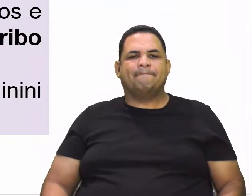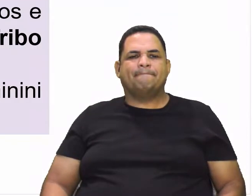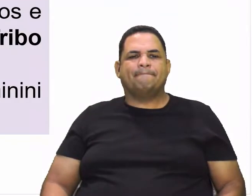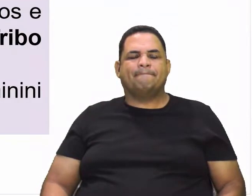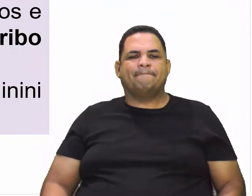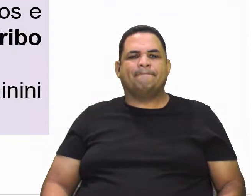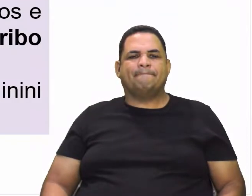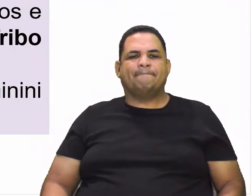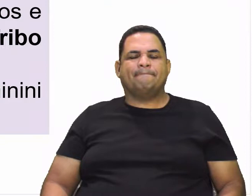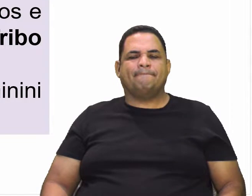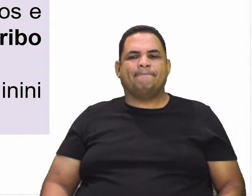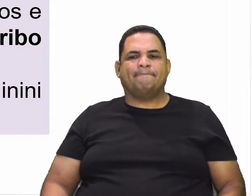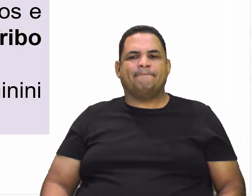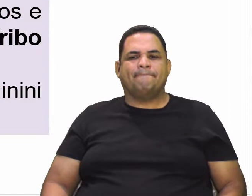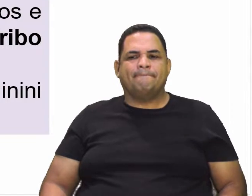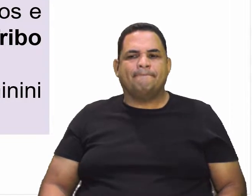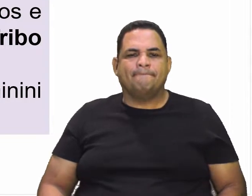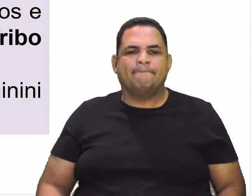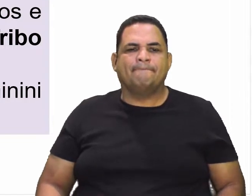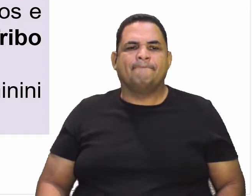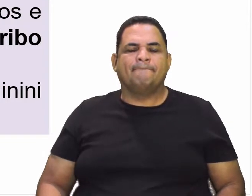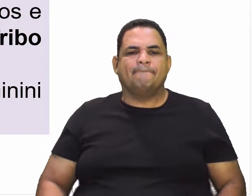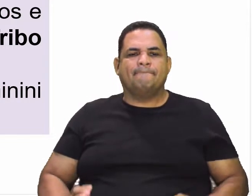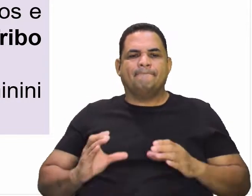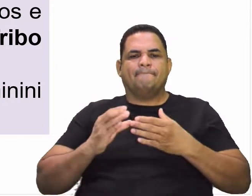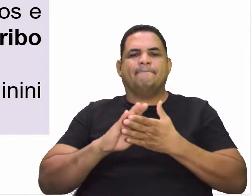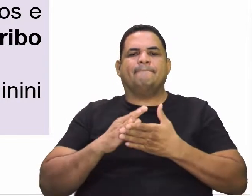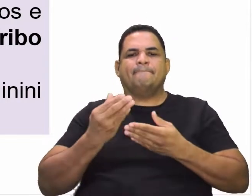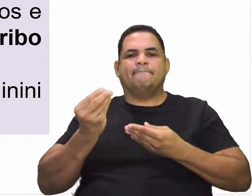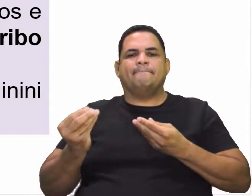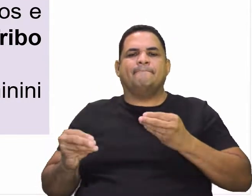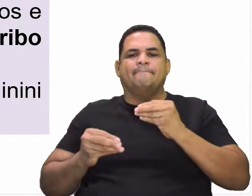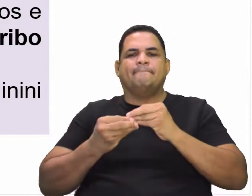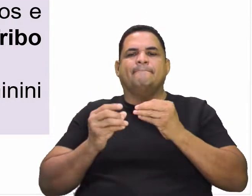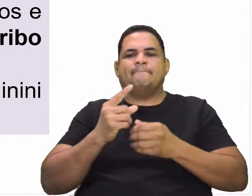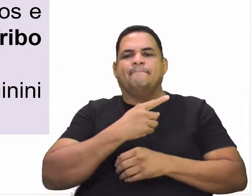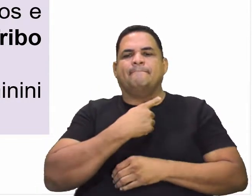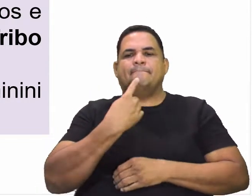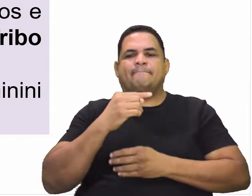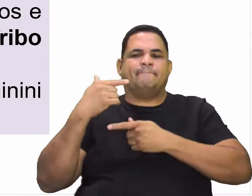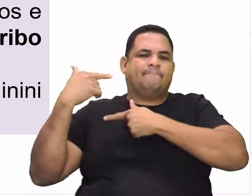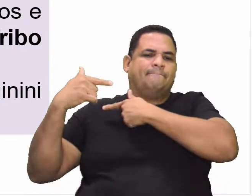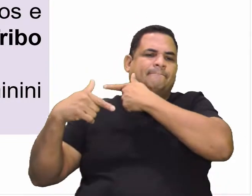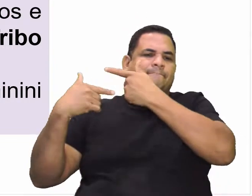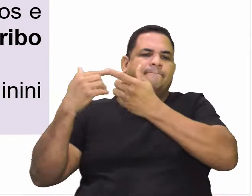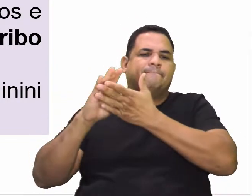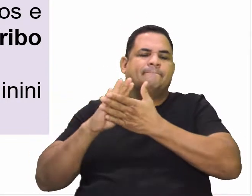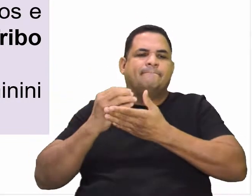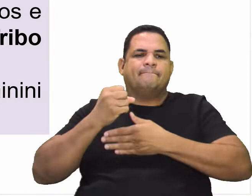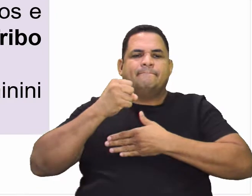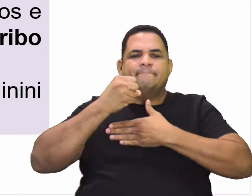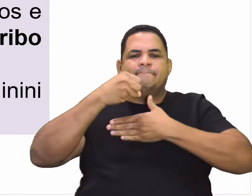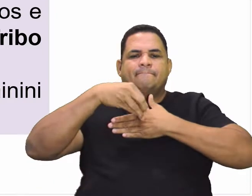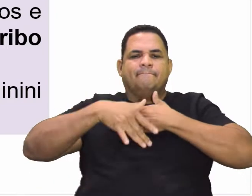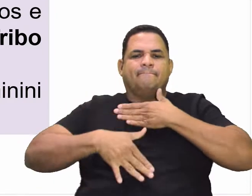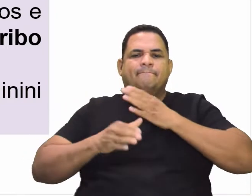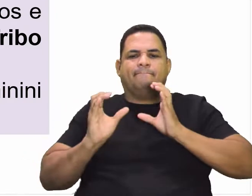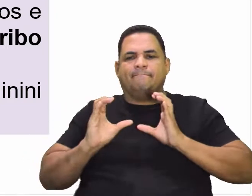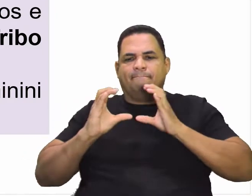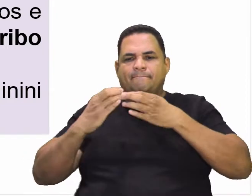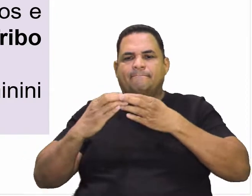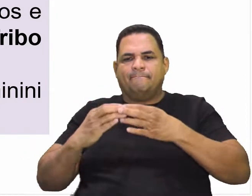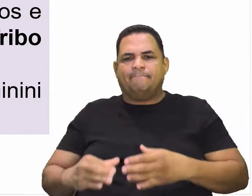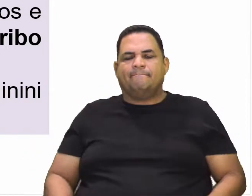entenderem bem aqui. O grupo que inclui somente nós e nossos ancestrais está a um nível taxômico de